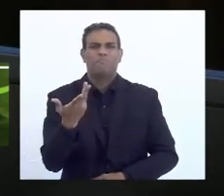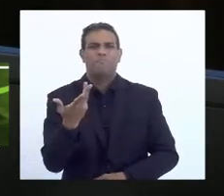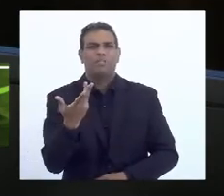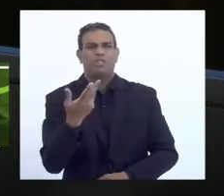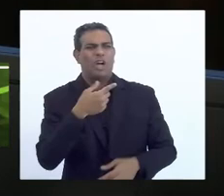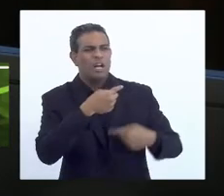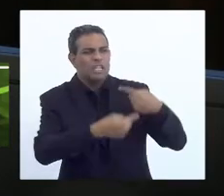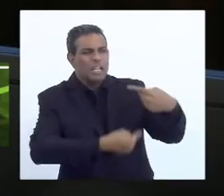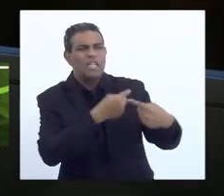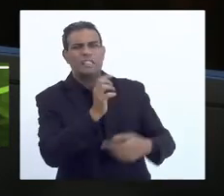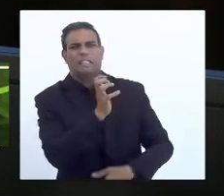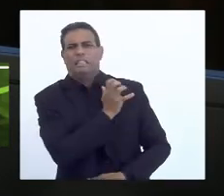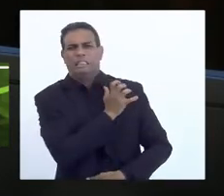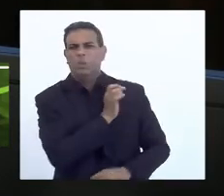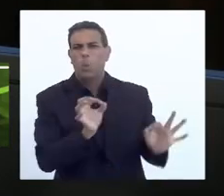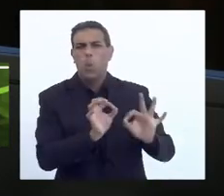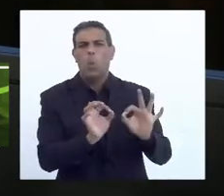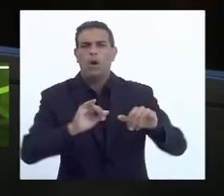Herdeira,